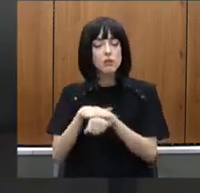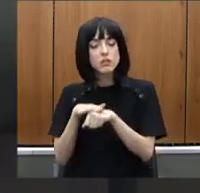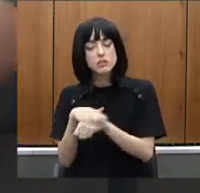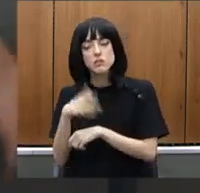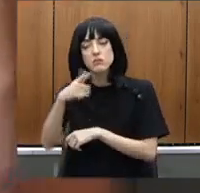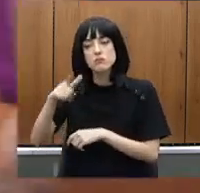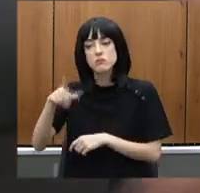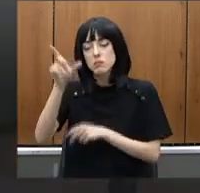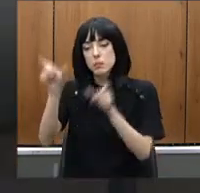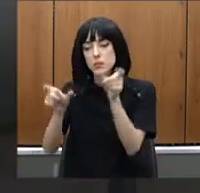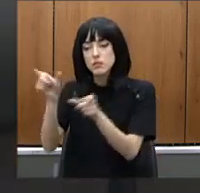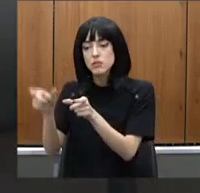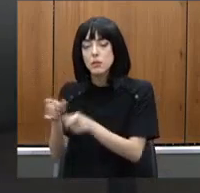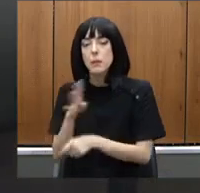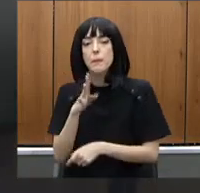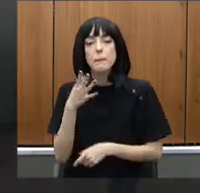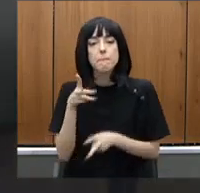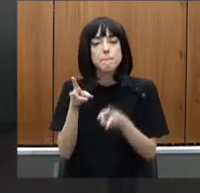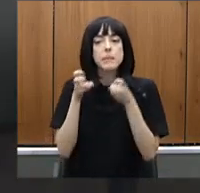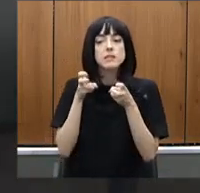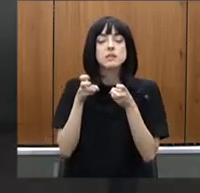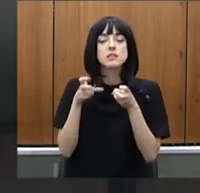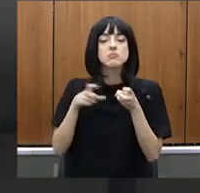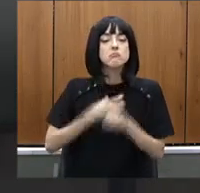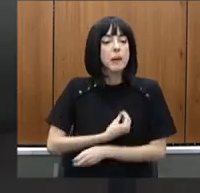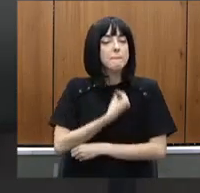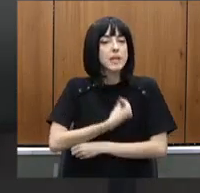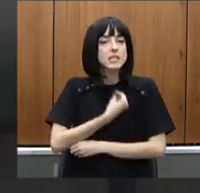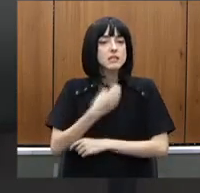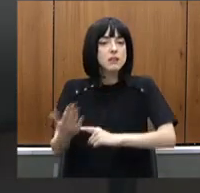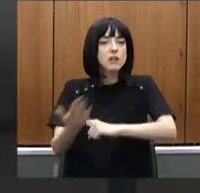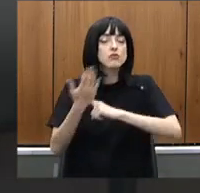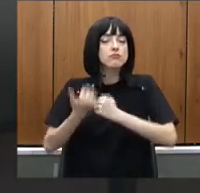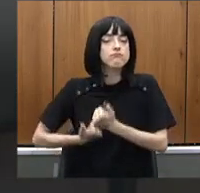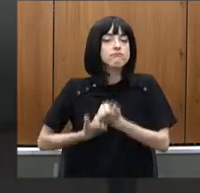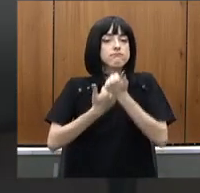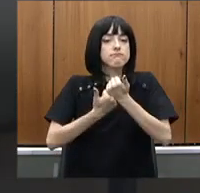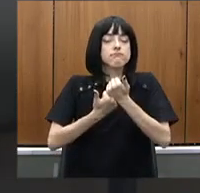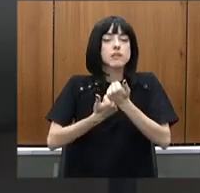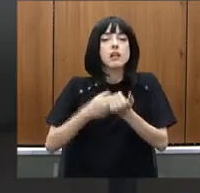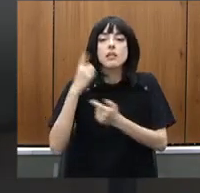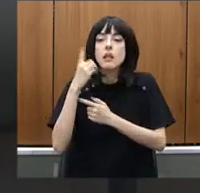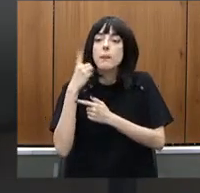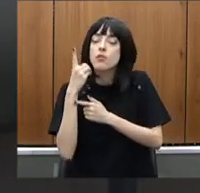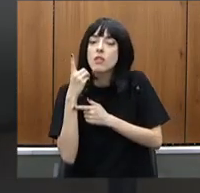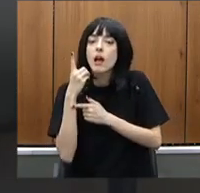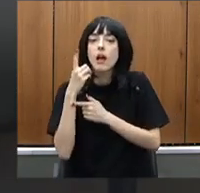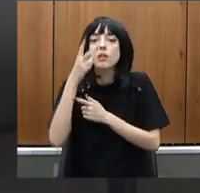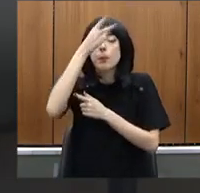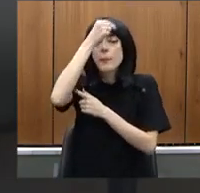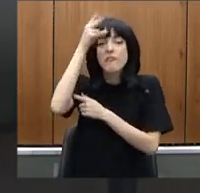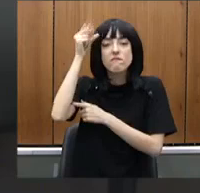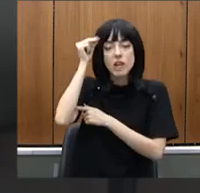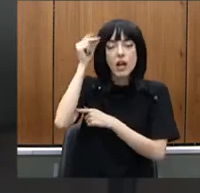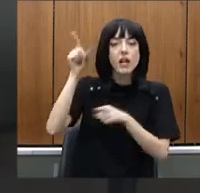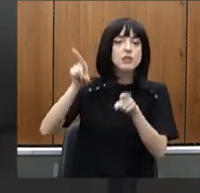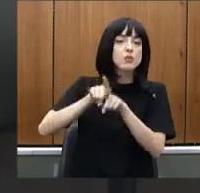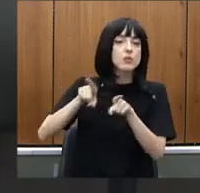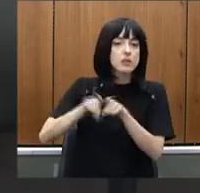liderança e o tanto que a sensação de segurança realmente ela voltou ser uma coisa